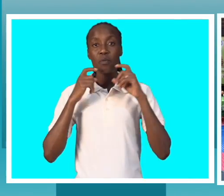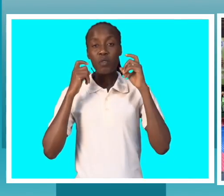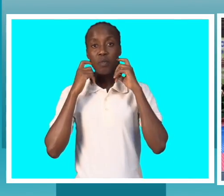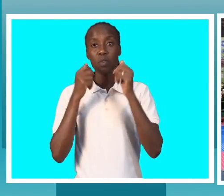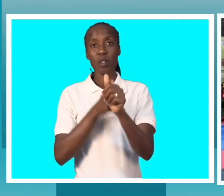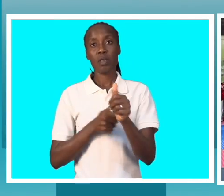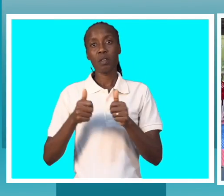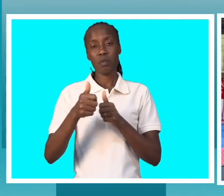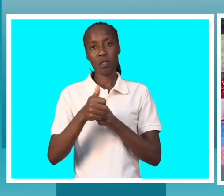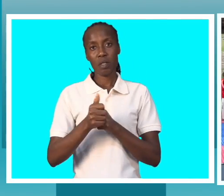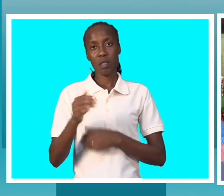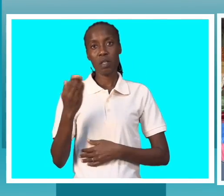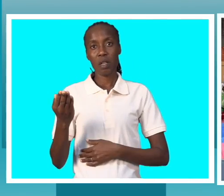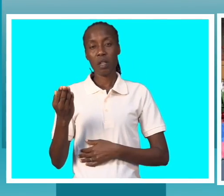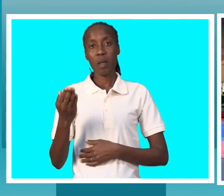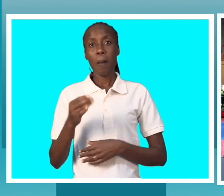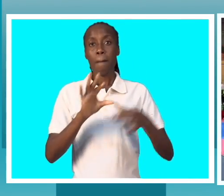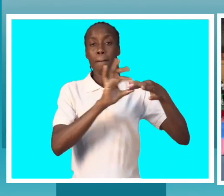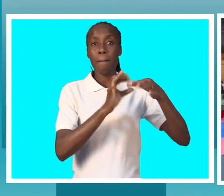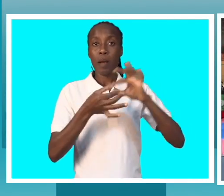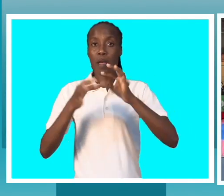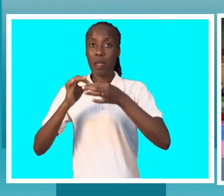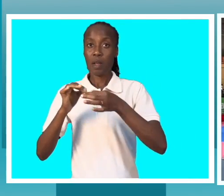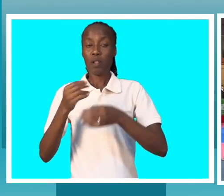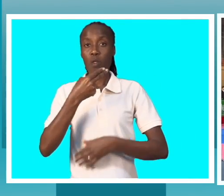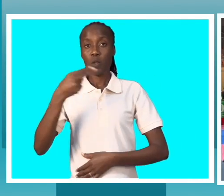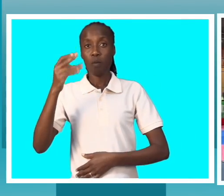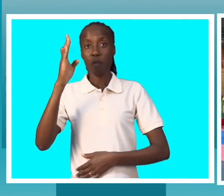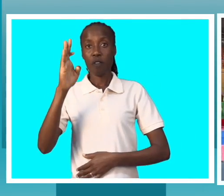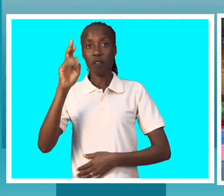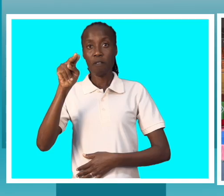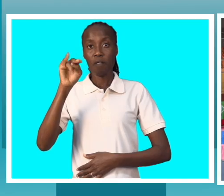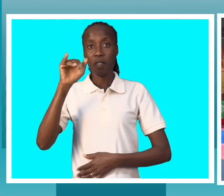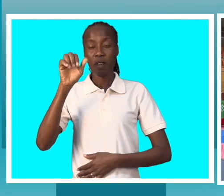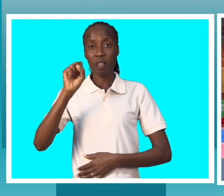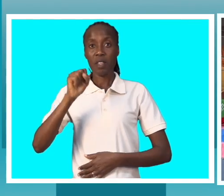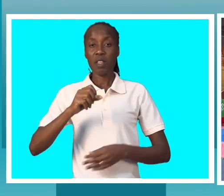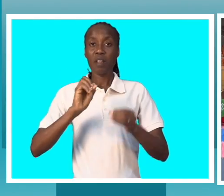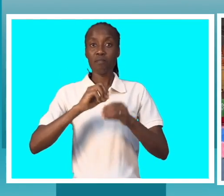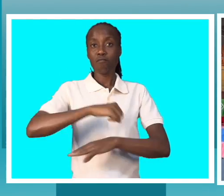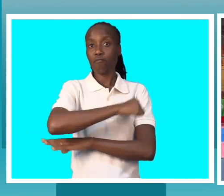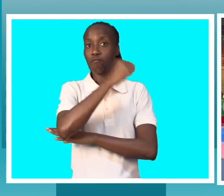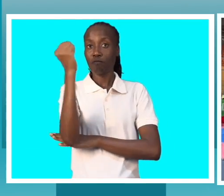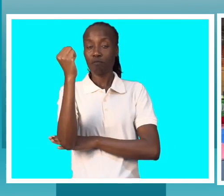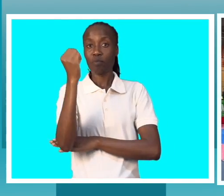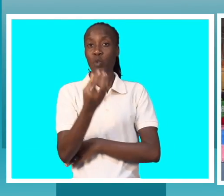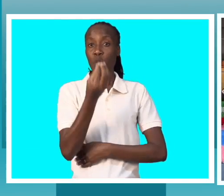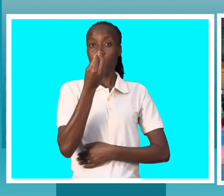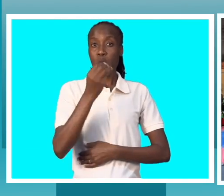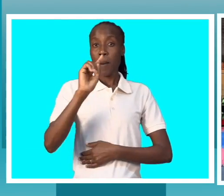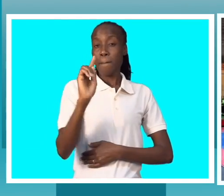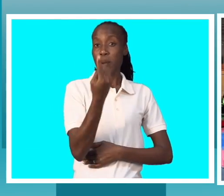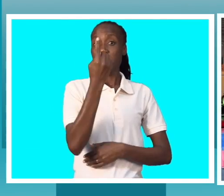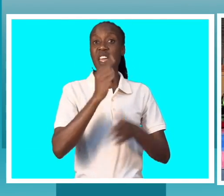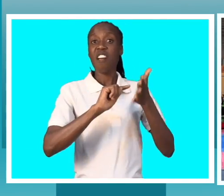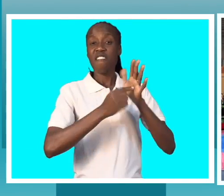Moçambique, representado pelo atleta paraolímpico Fenias Cláudio, vence medalha de ouro na 21ª